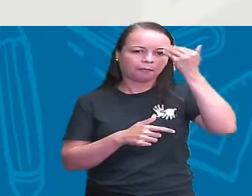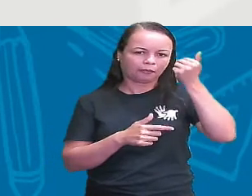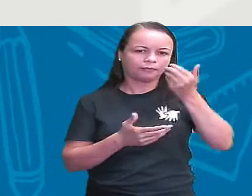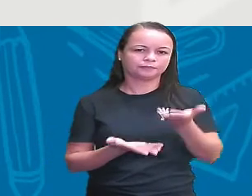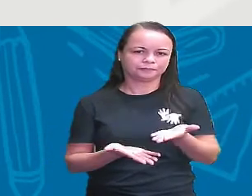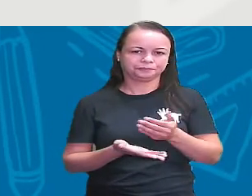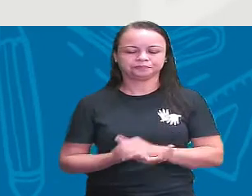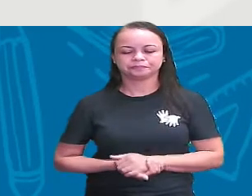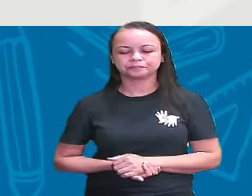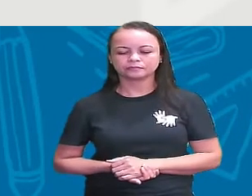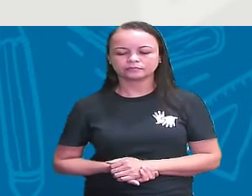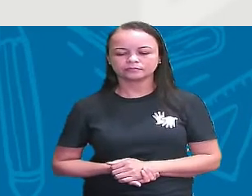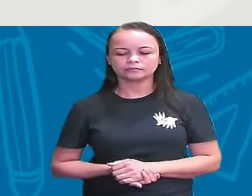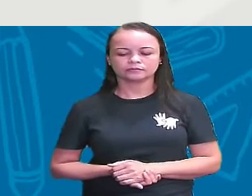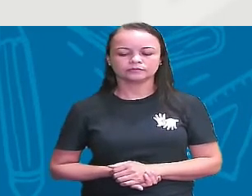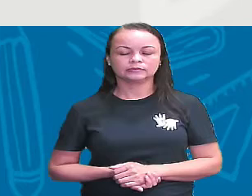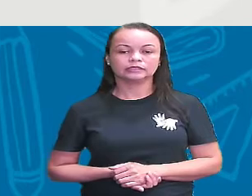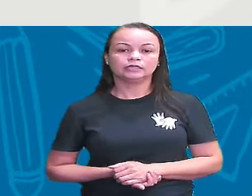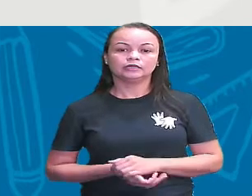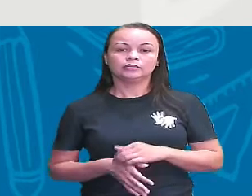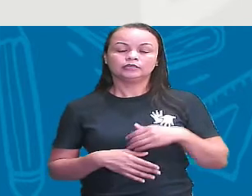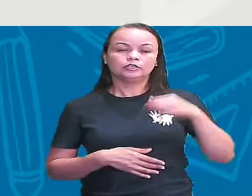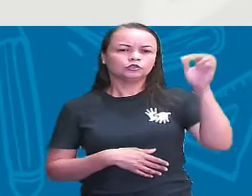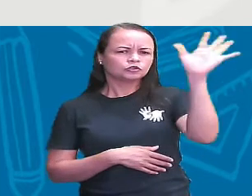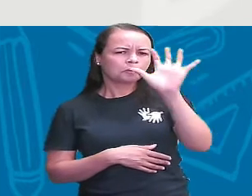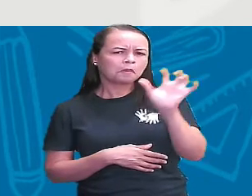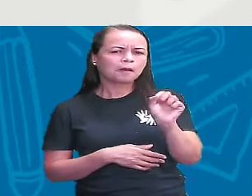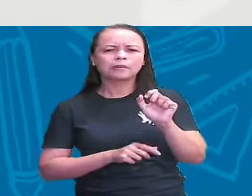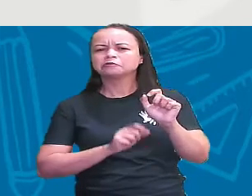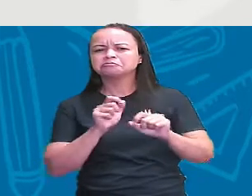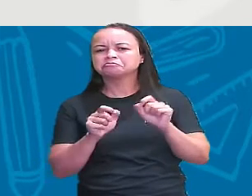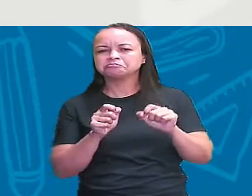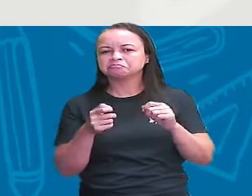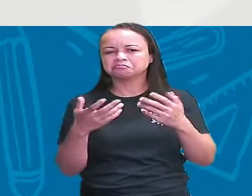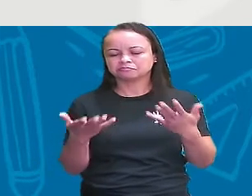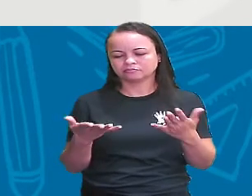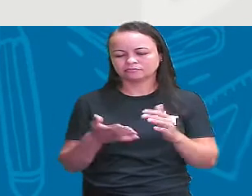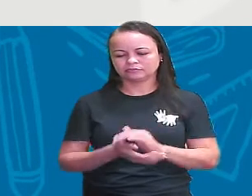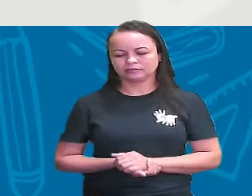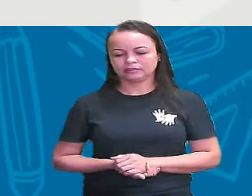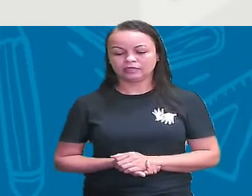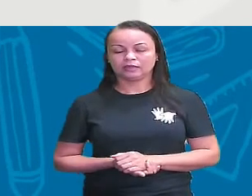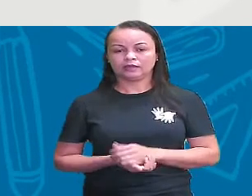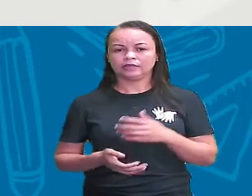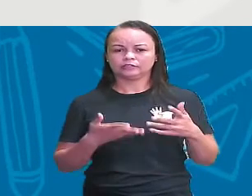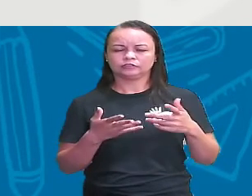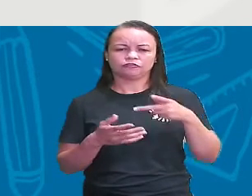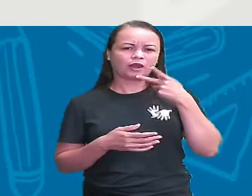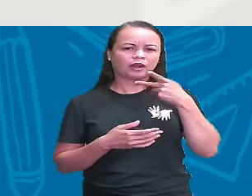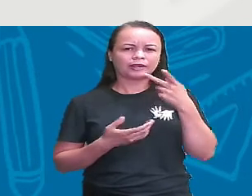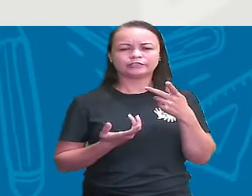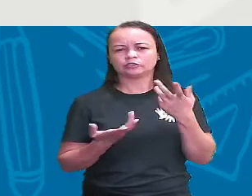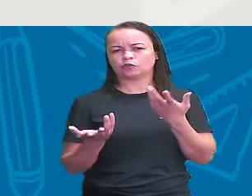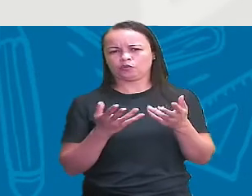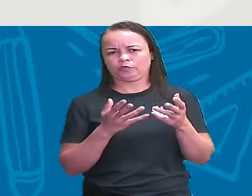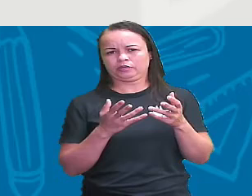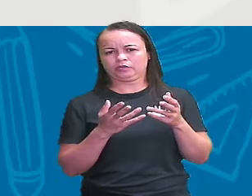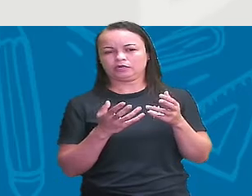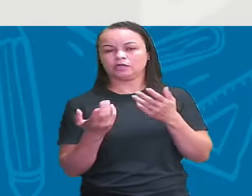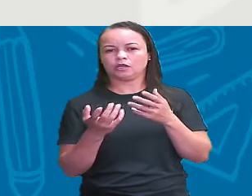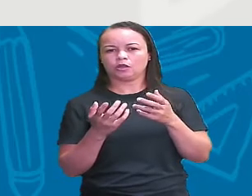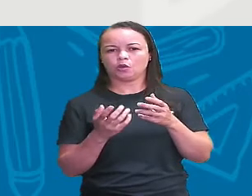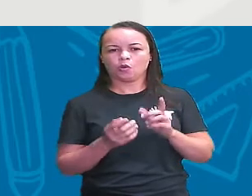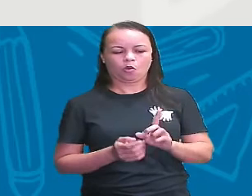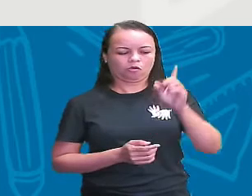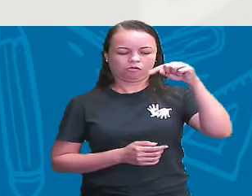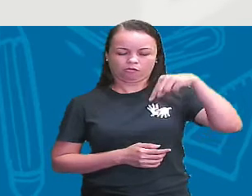aí, ó. E os mapas? Para que servem os mapas? Se eu falei sobre orientação, tá aqui,